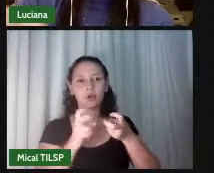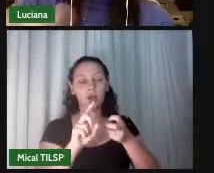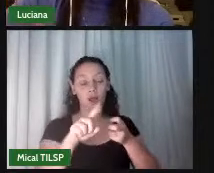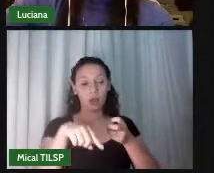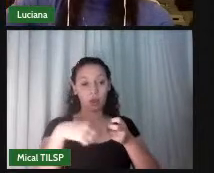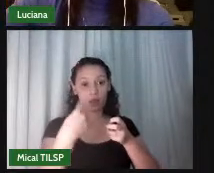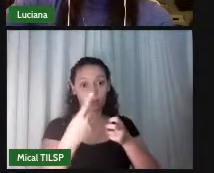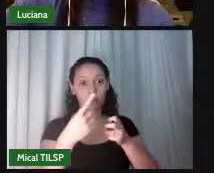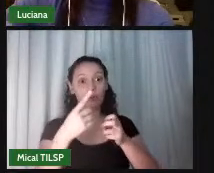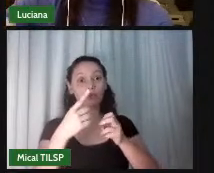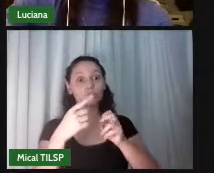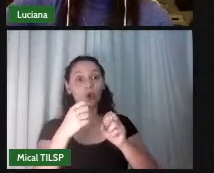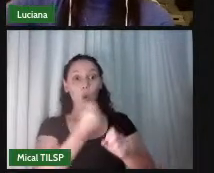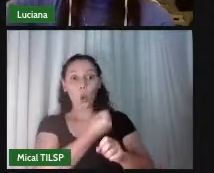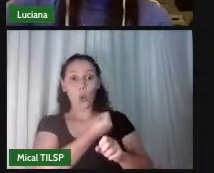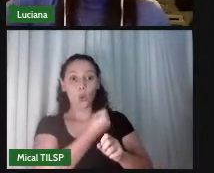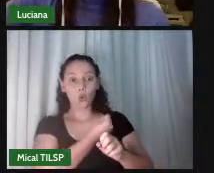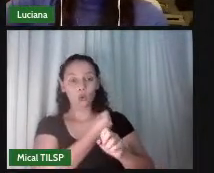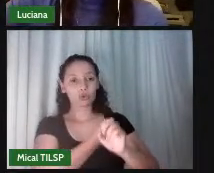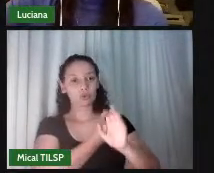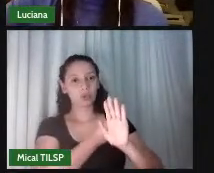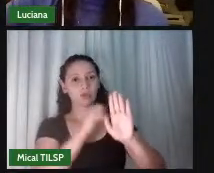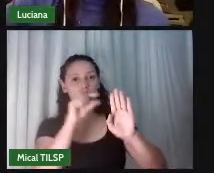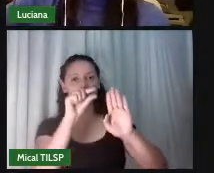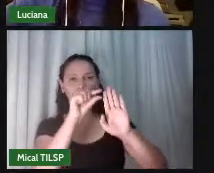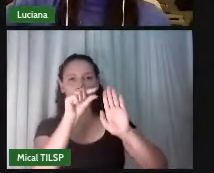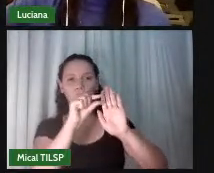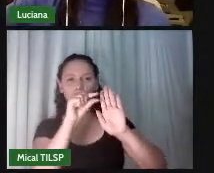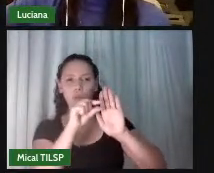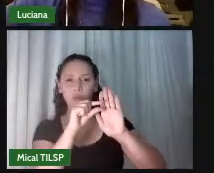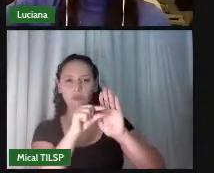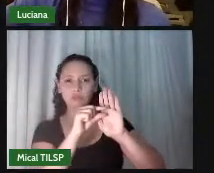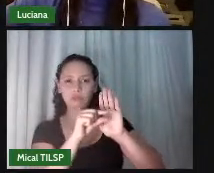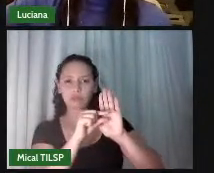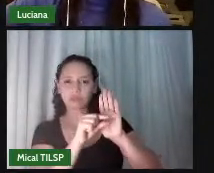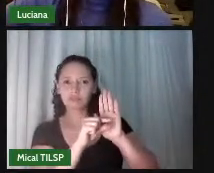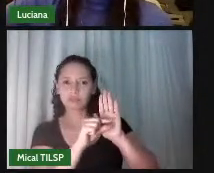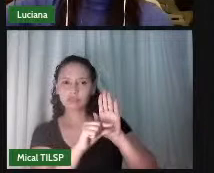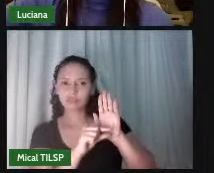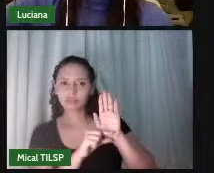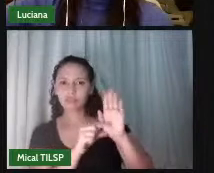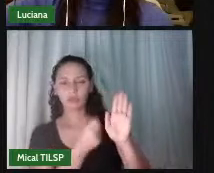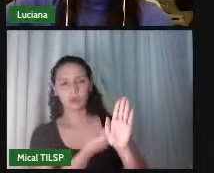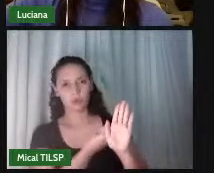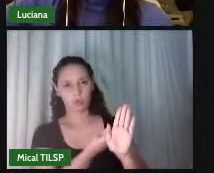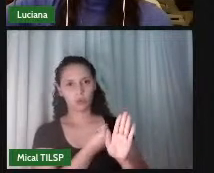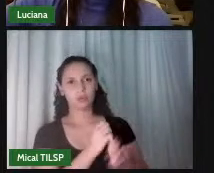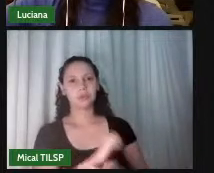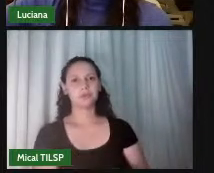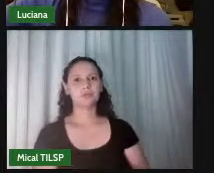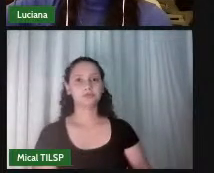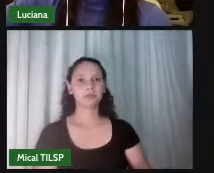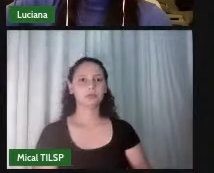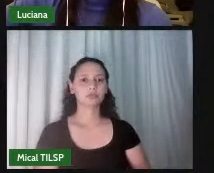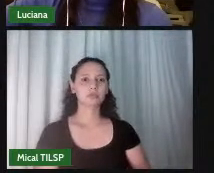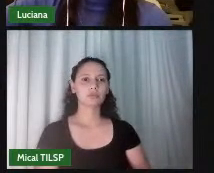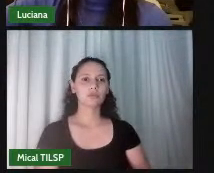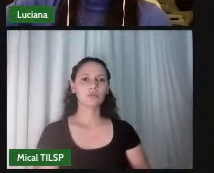ali, vai achar qual é a marca da resina composta, tá? Então,